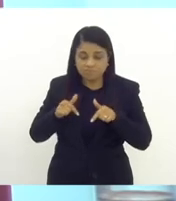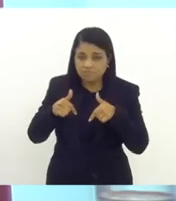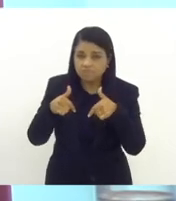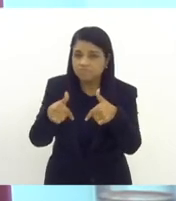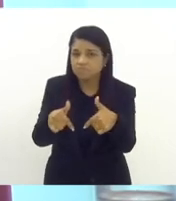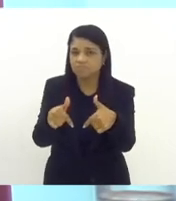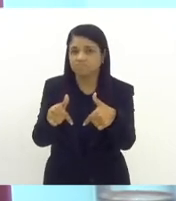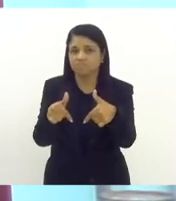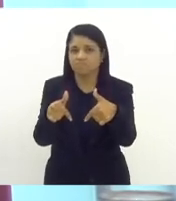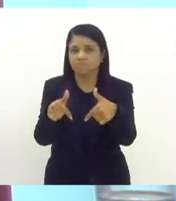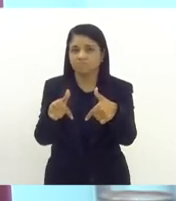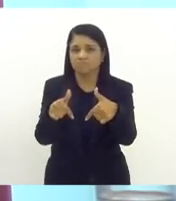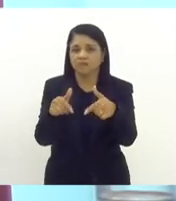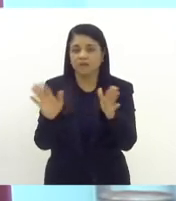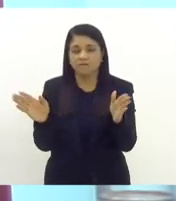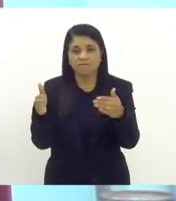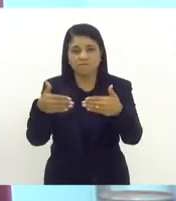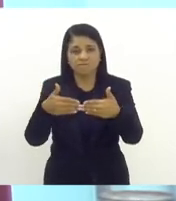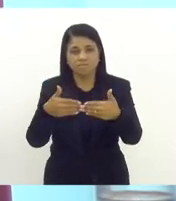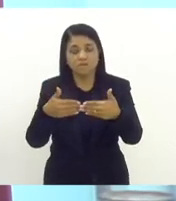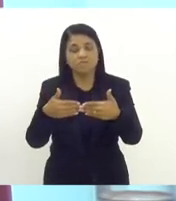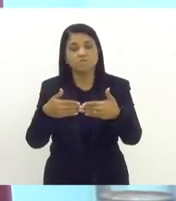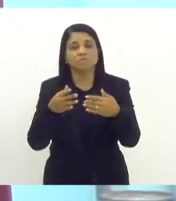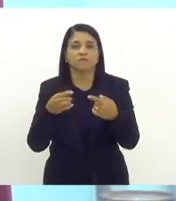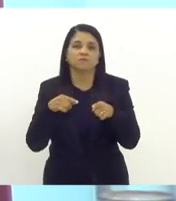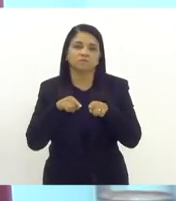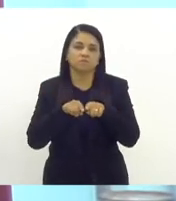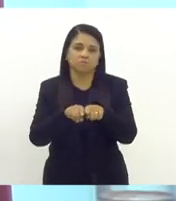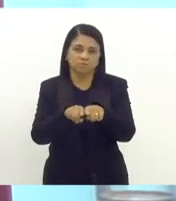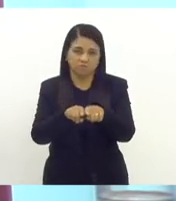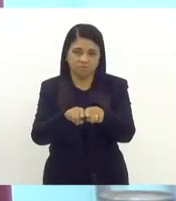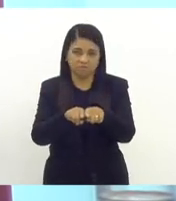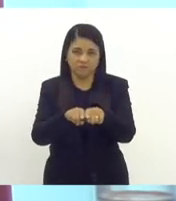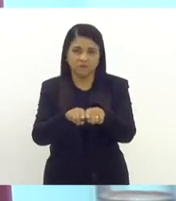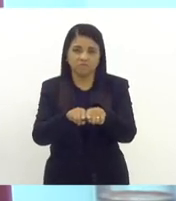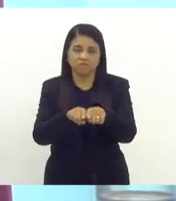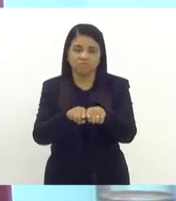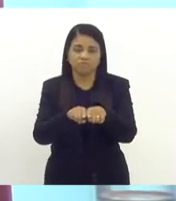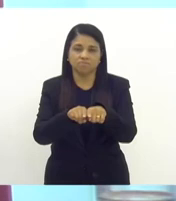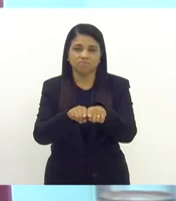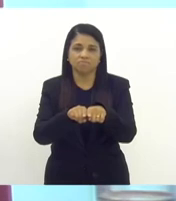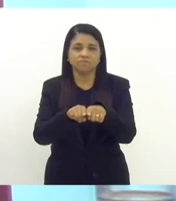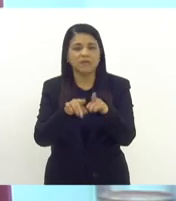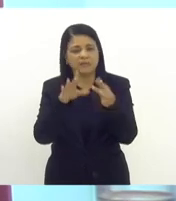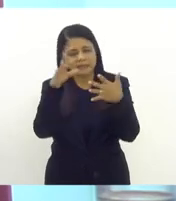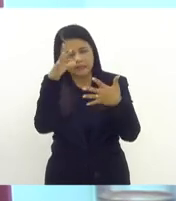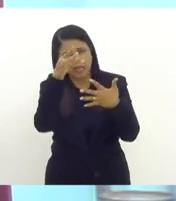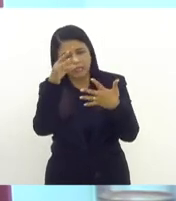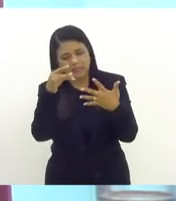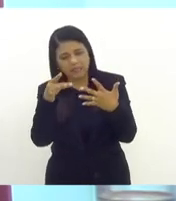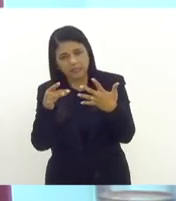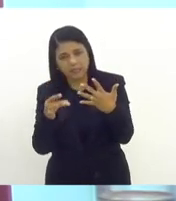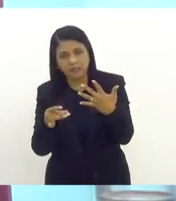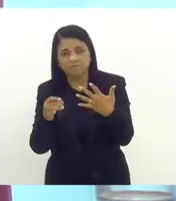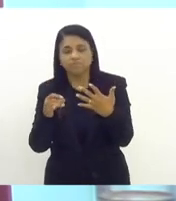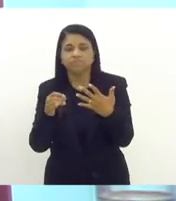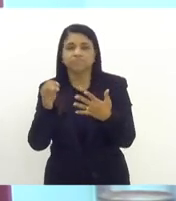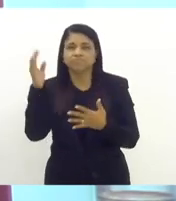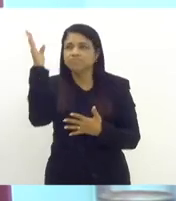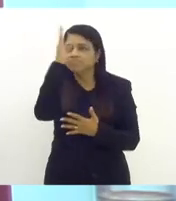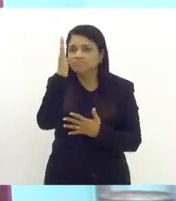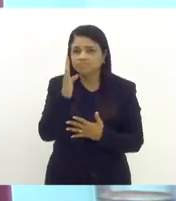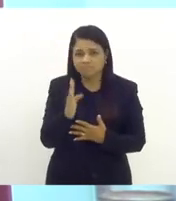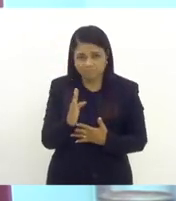e encerramento das parcerias com profundo nível de detalhamento em âmbito nacional